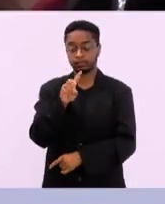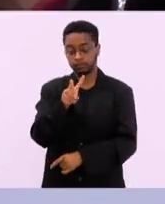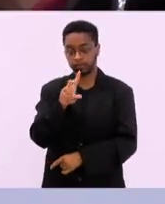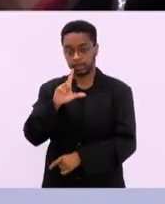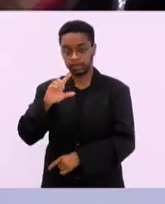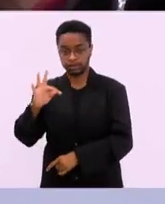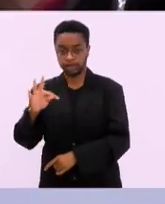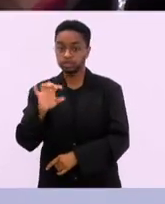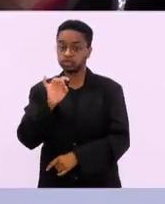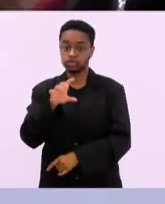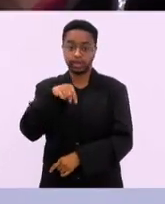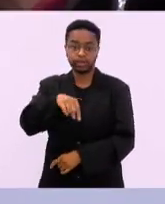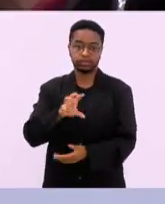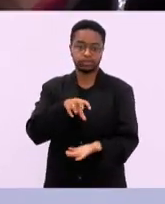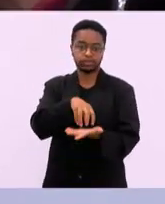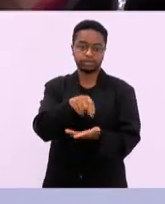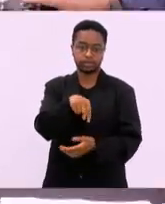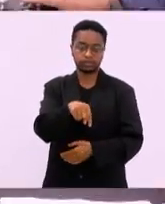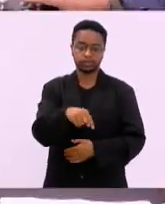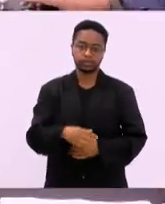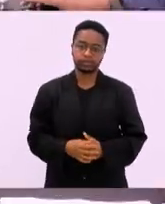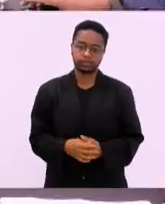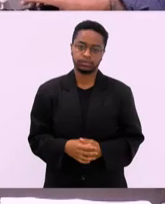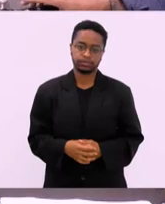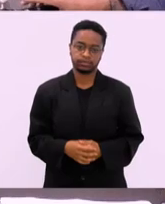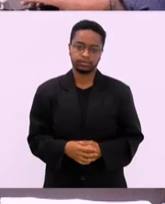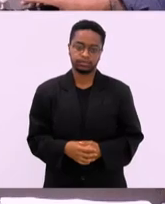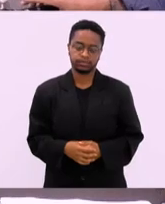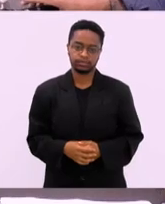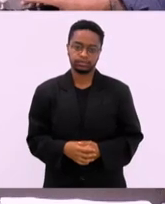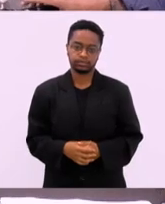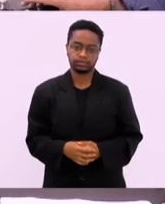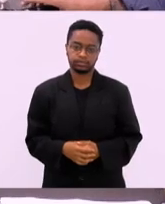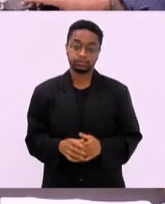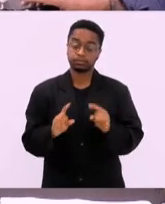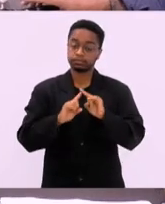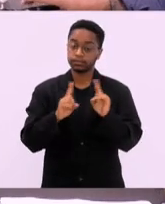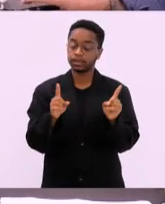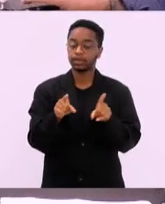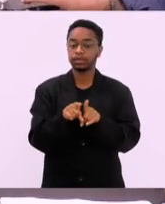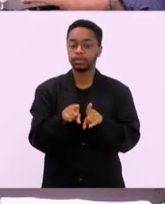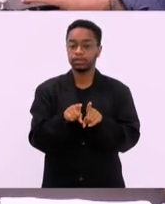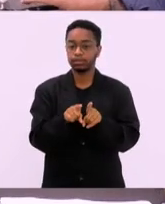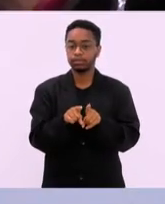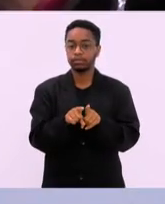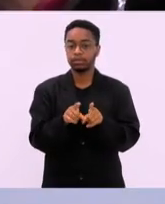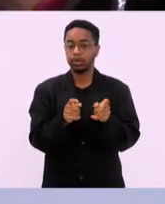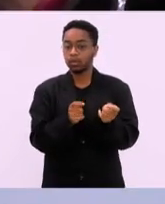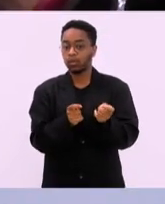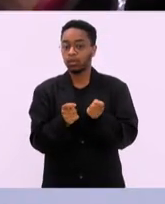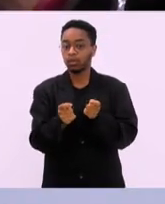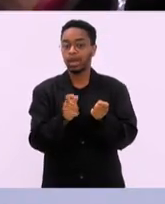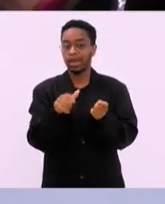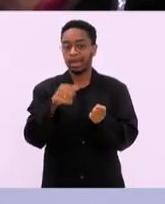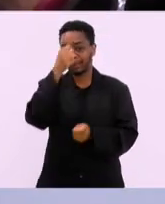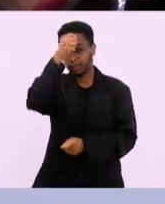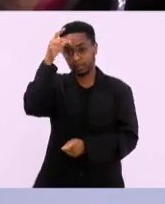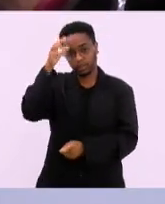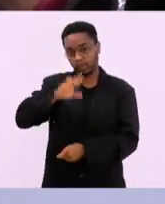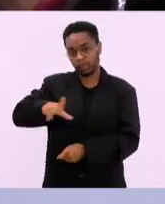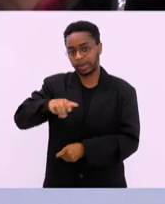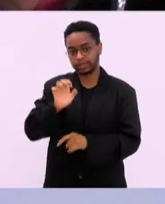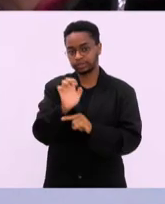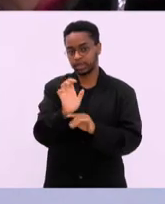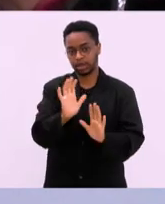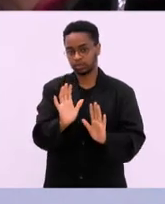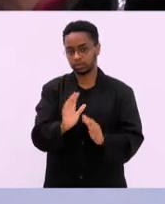opera no centro da cidade. Perfeito. Mas, e que é operado pelo município, não é nem pelo Estado.